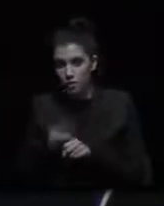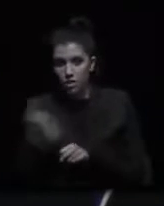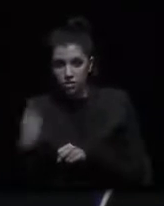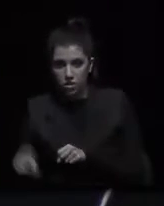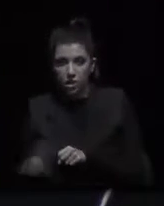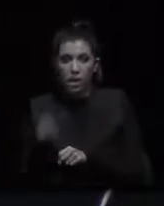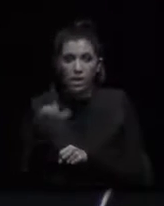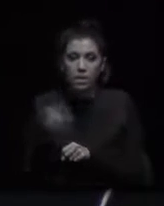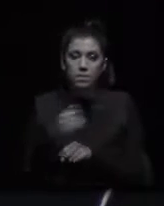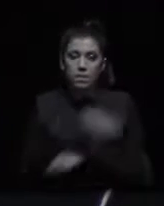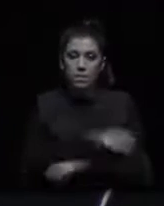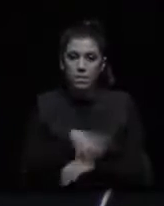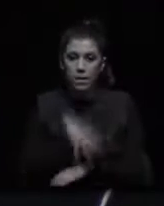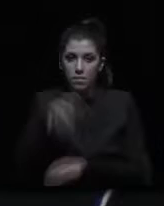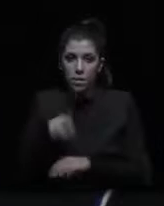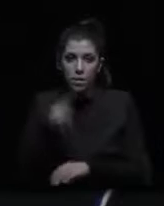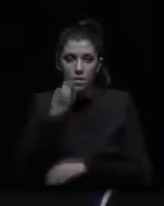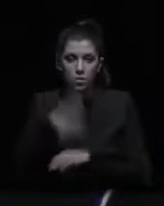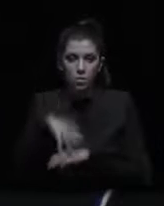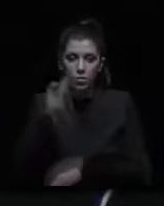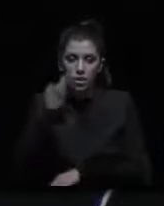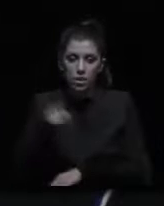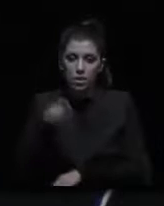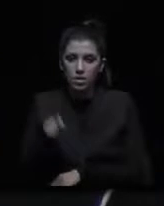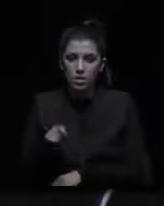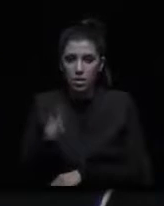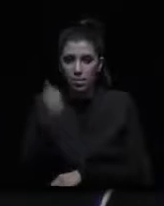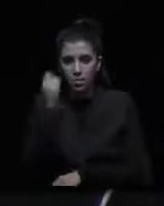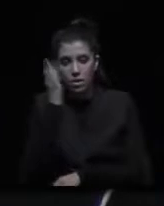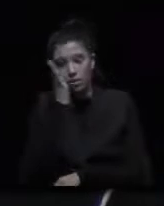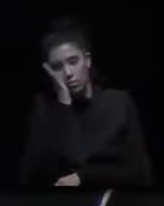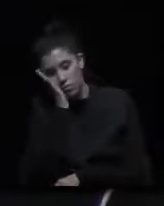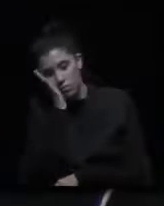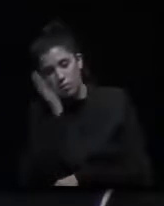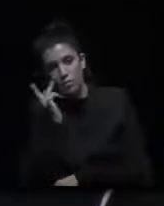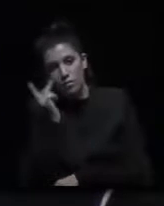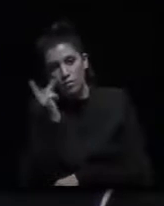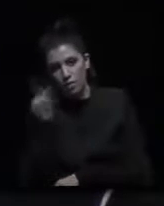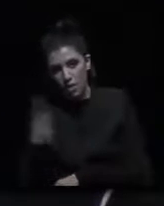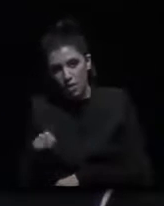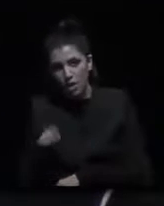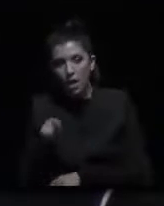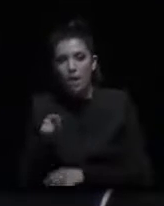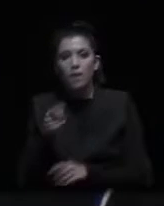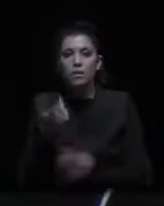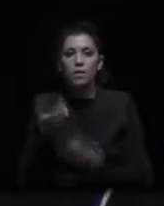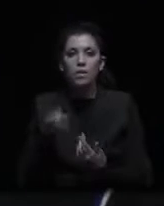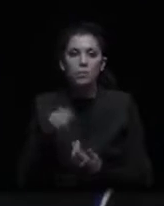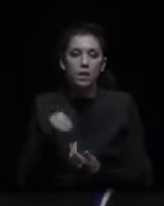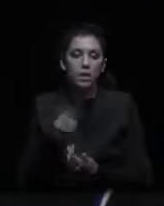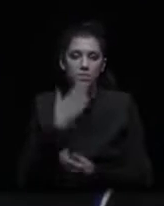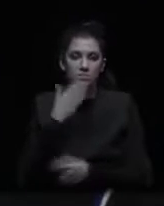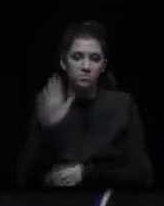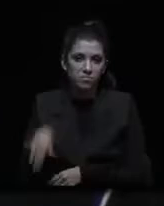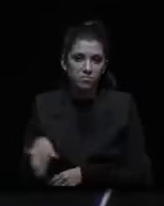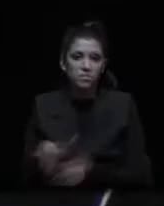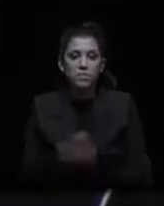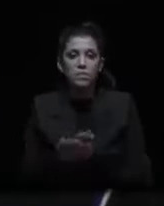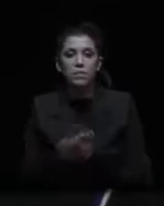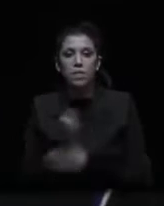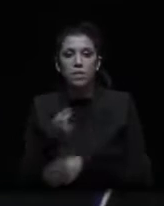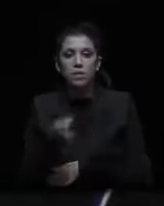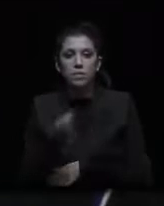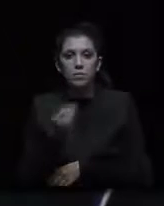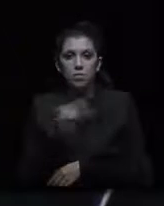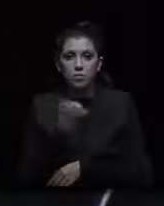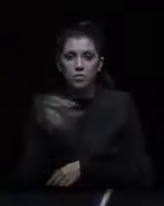e para prédios urbanos arrendados para habitação, fatores que o PEV secunda. Por seu turno, a proposta número 718 de 2023